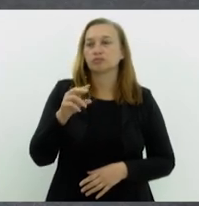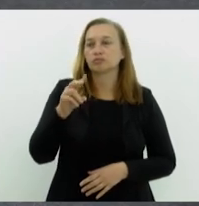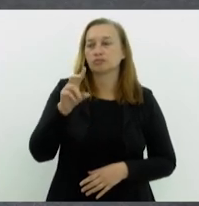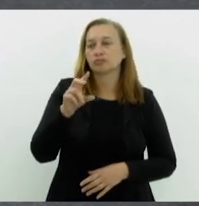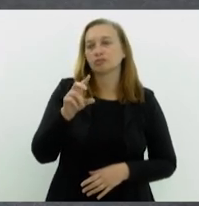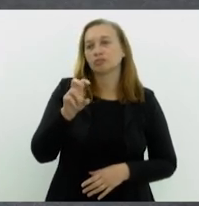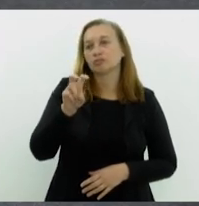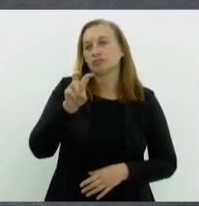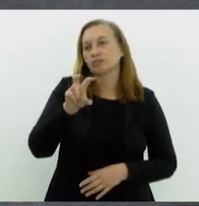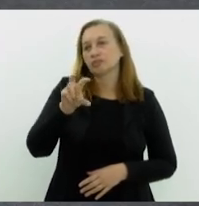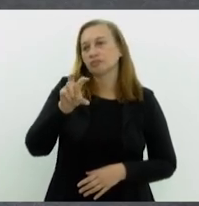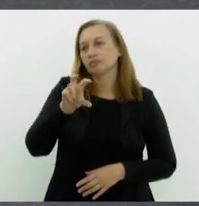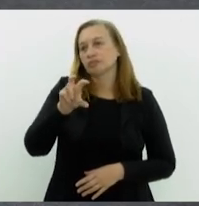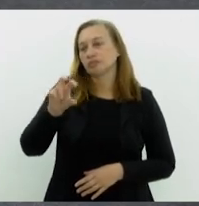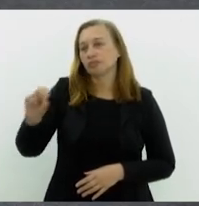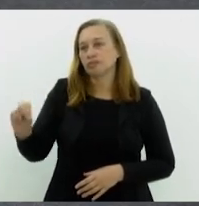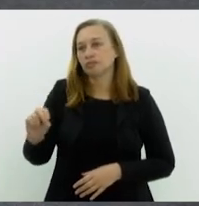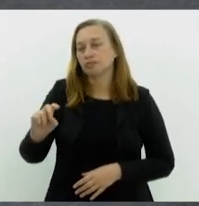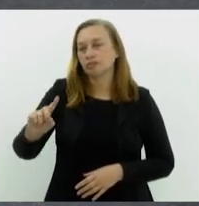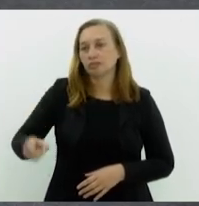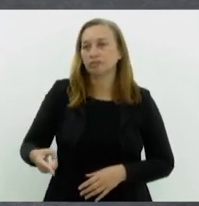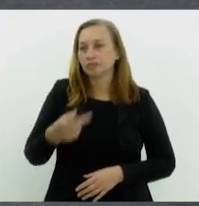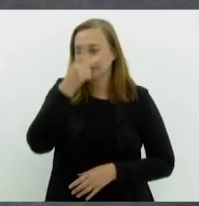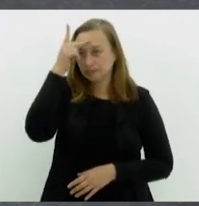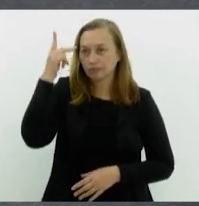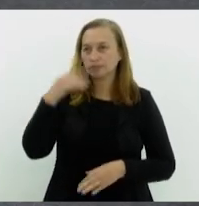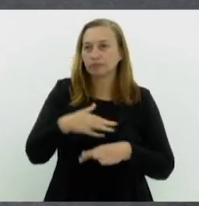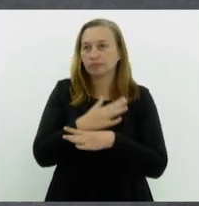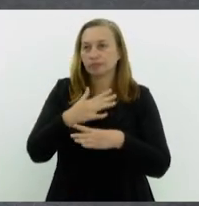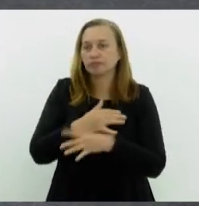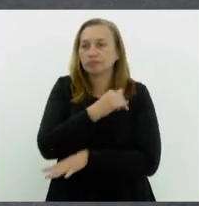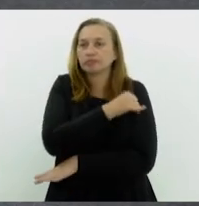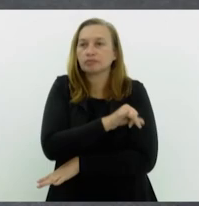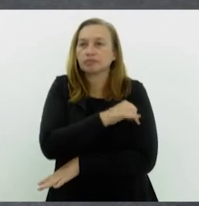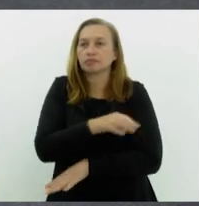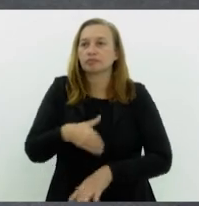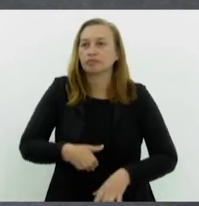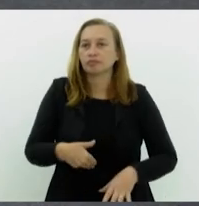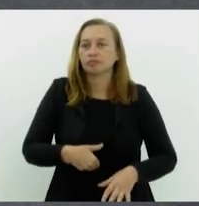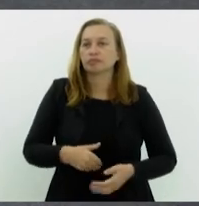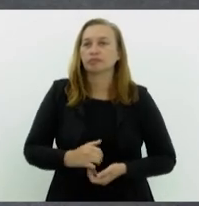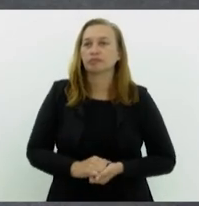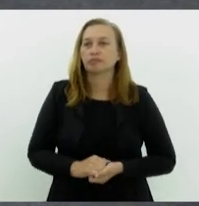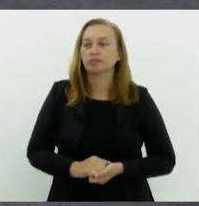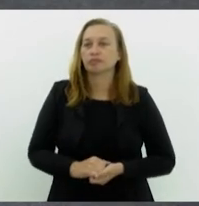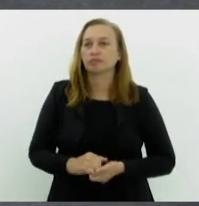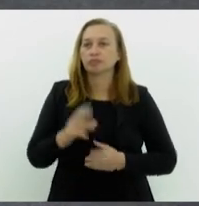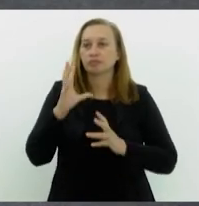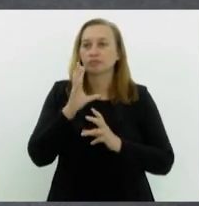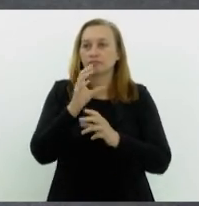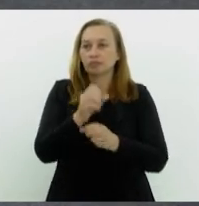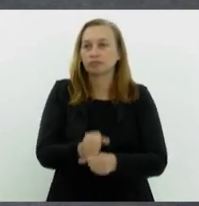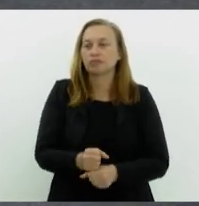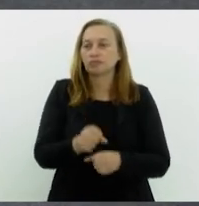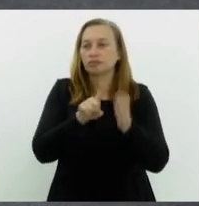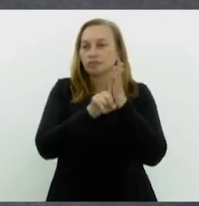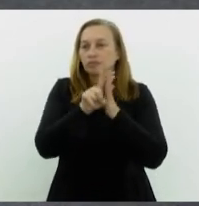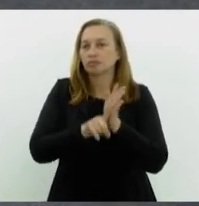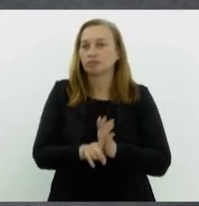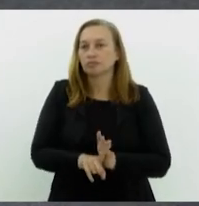na cidade do Rio de Janeiro estão passando fome. Esse é o resultado de uma